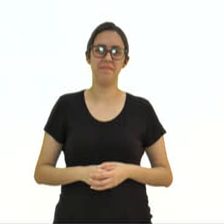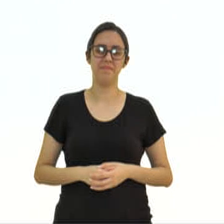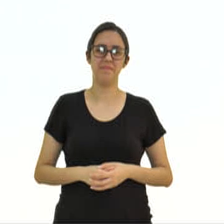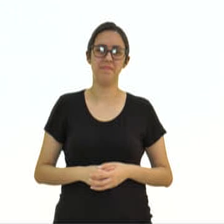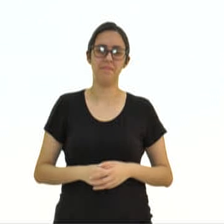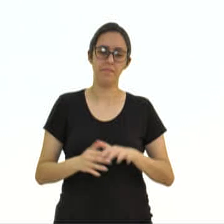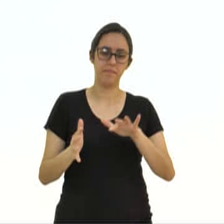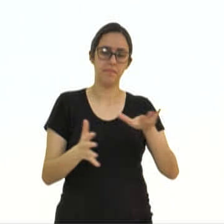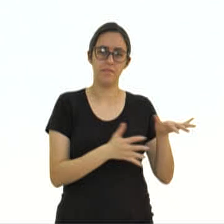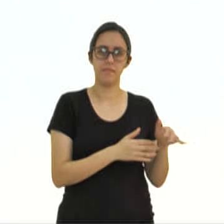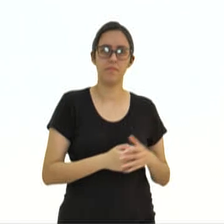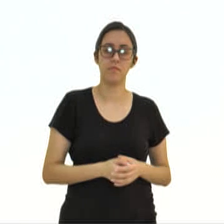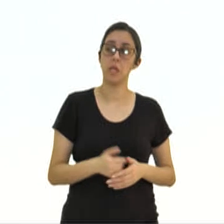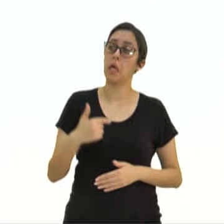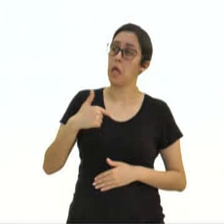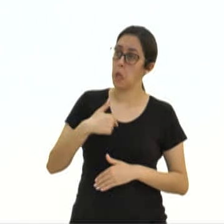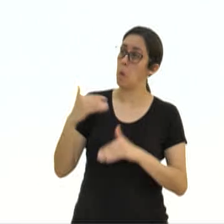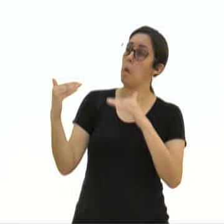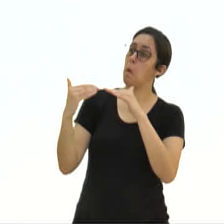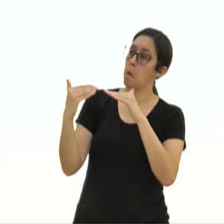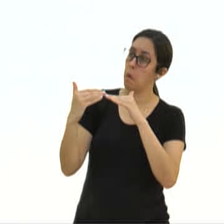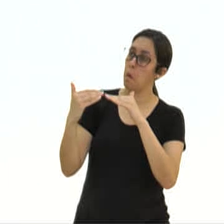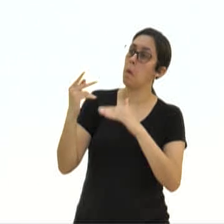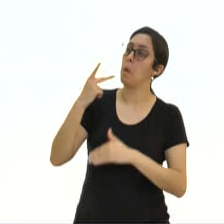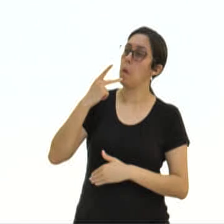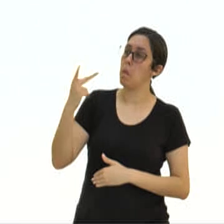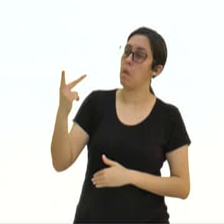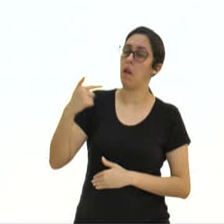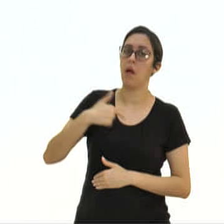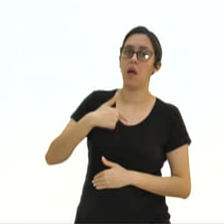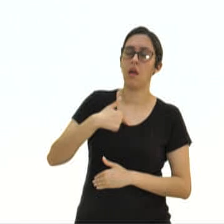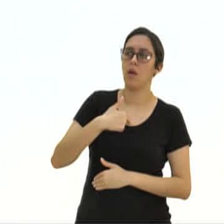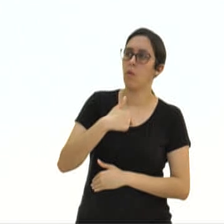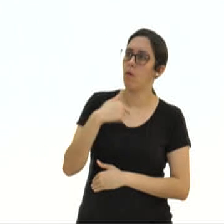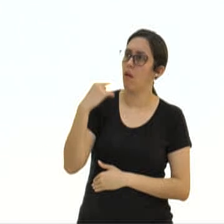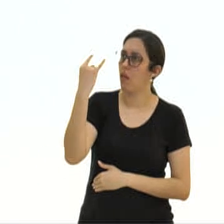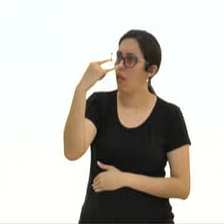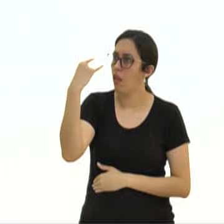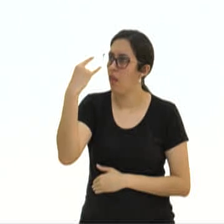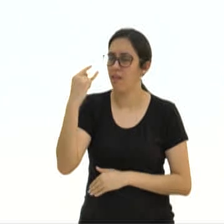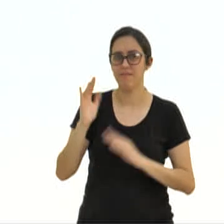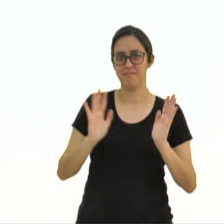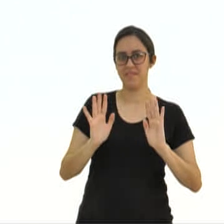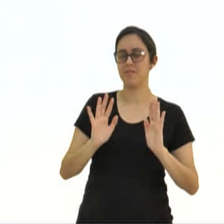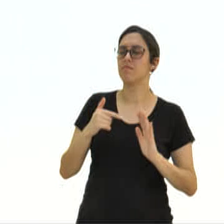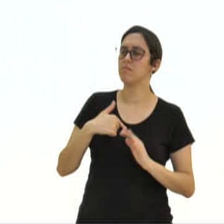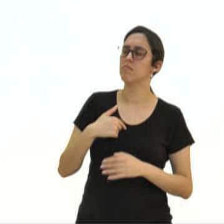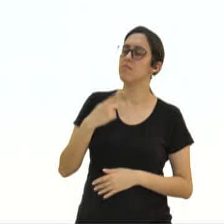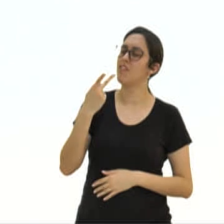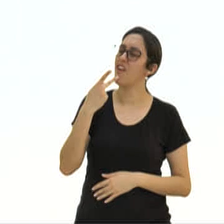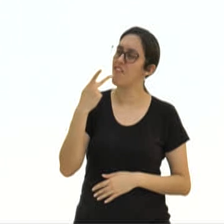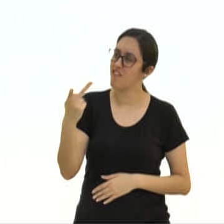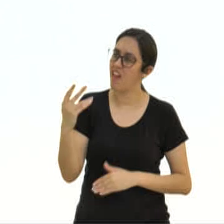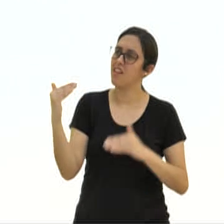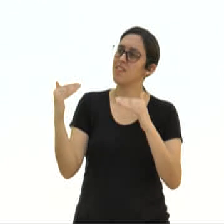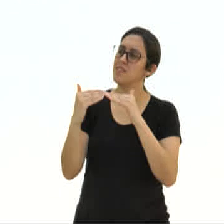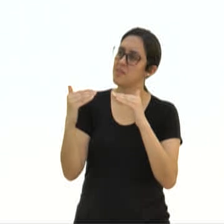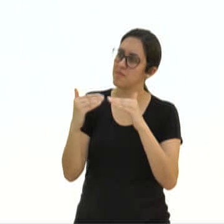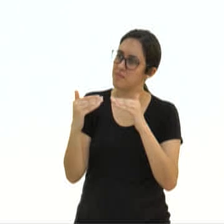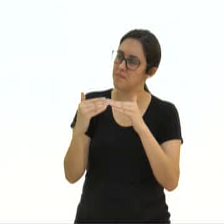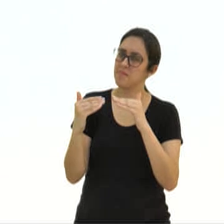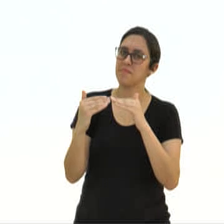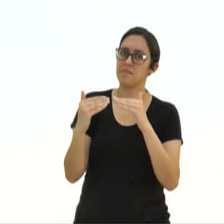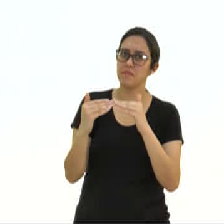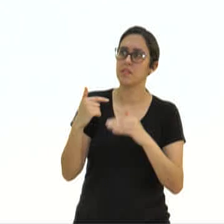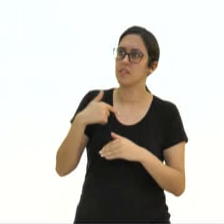Concordei para dizer alguma coisa, para sair da espécie de sono magnético, ou que era que me tolhia a língua